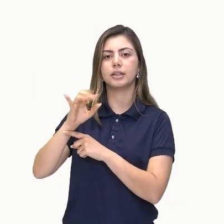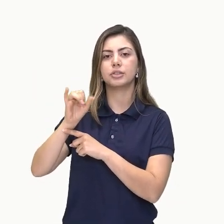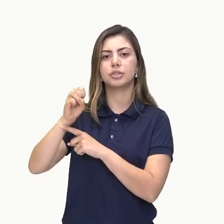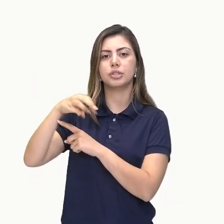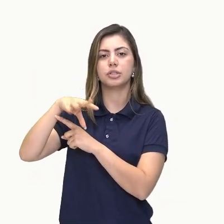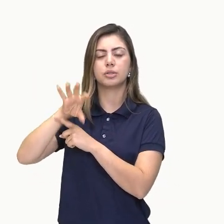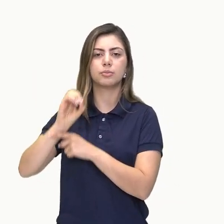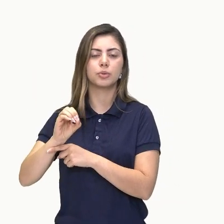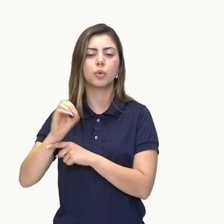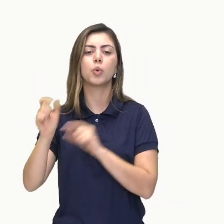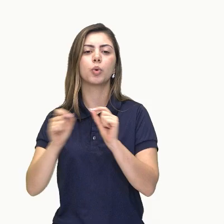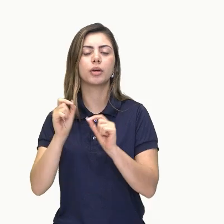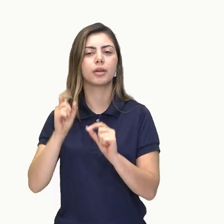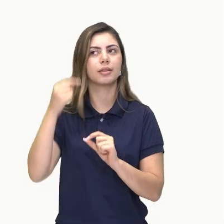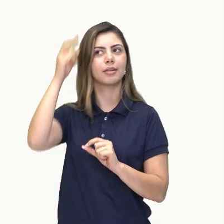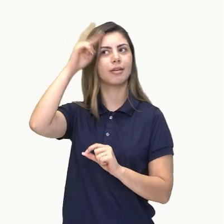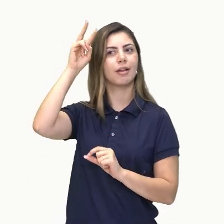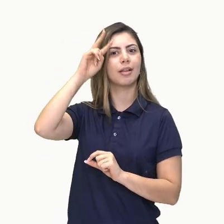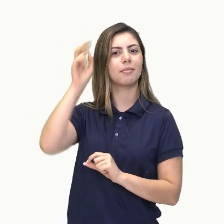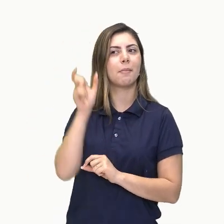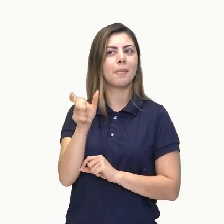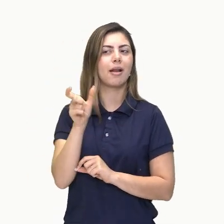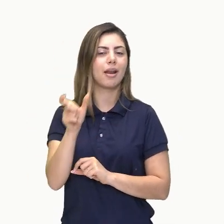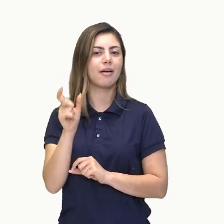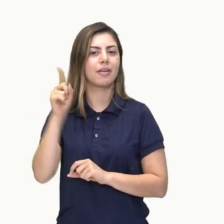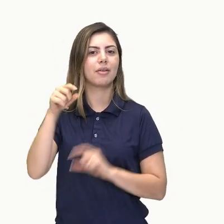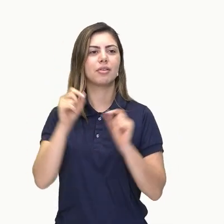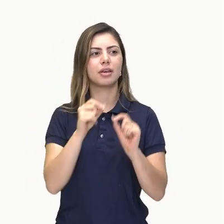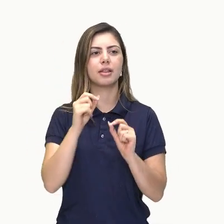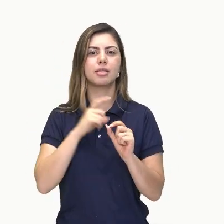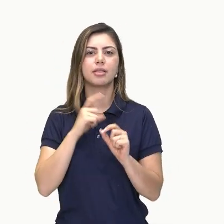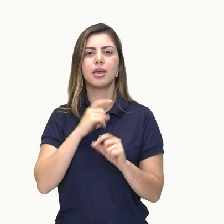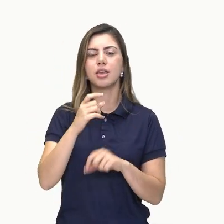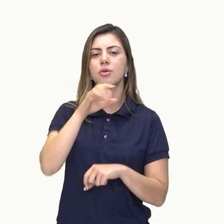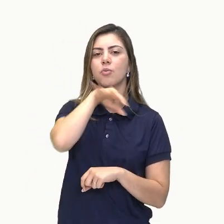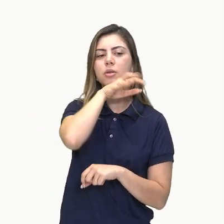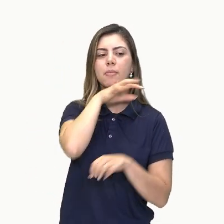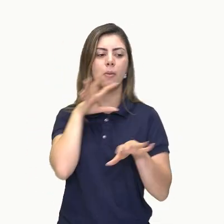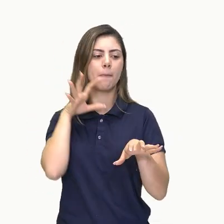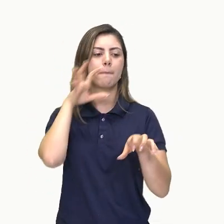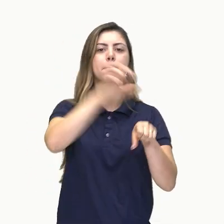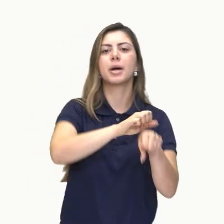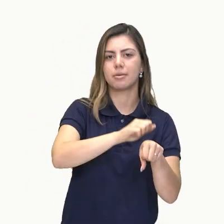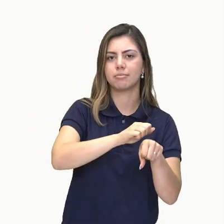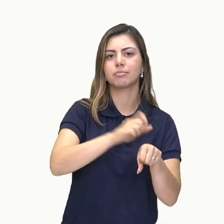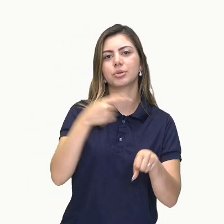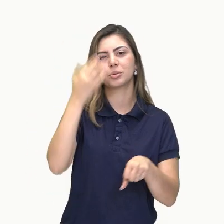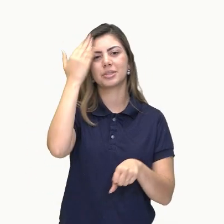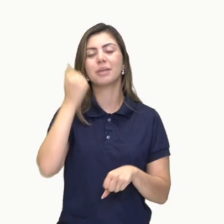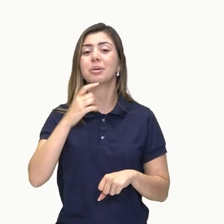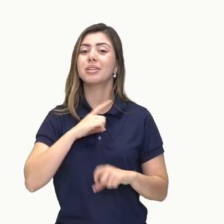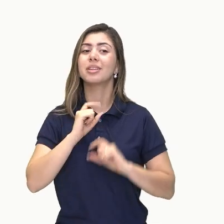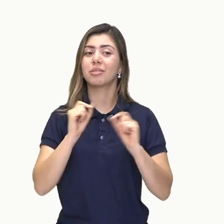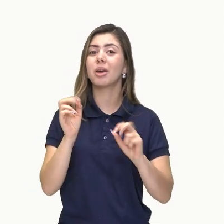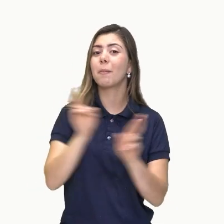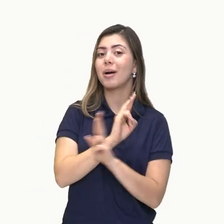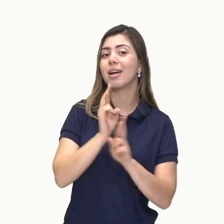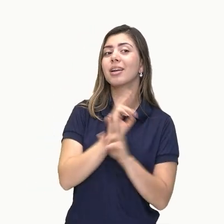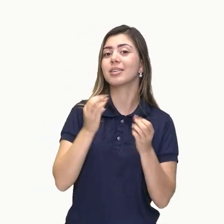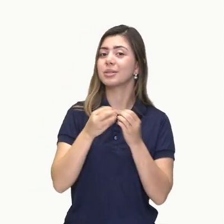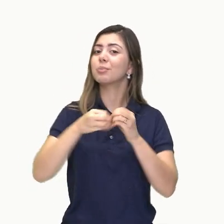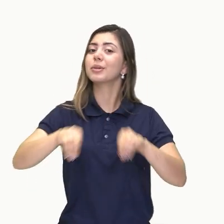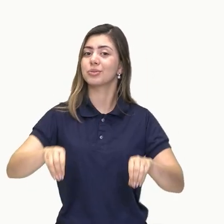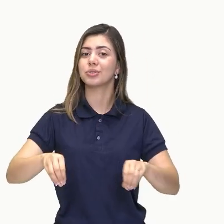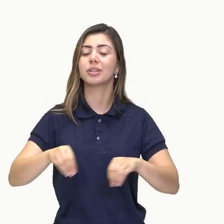de predatismo, a gente já lembra o quê? Do predador, da presa. A gente já sabe que alguém vai ser prejudicado nesse tipo